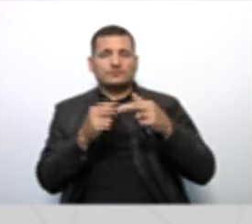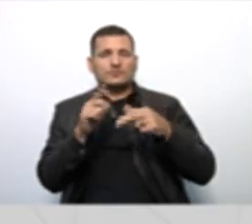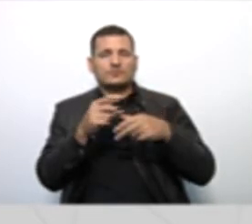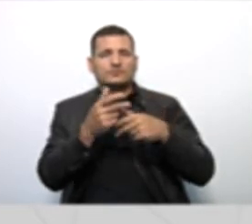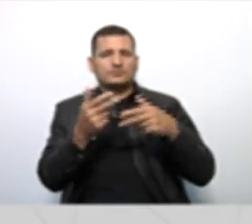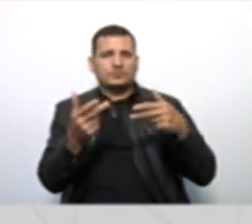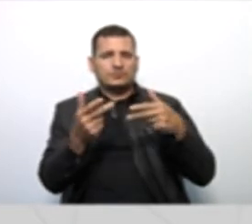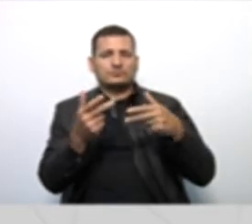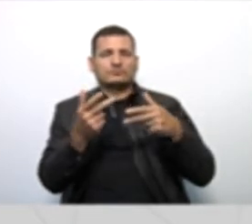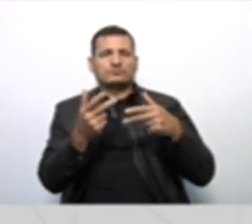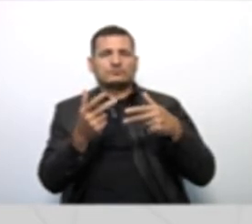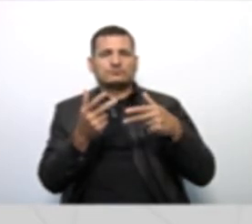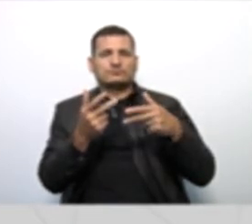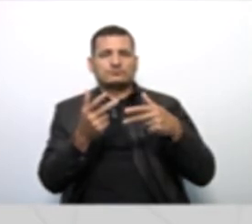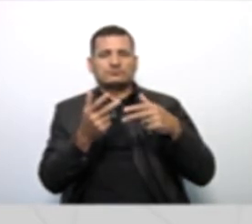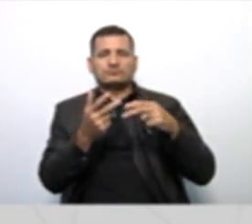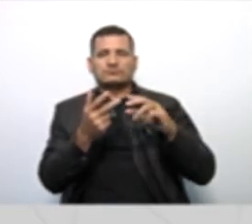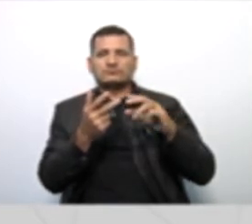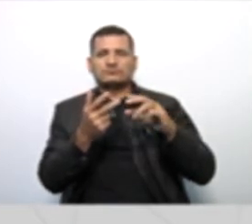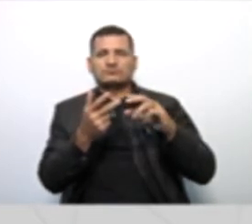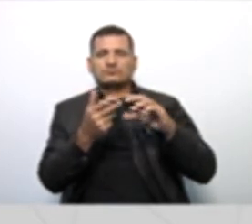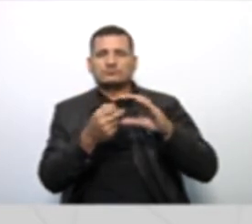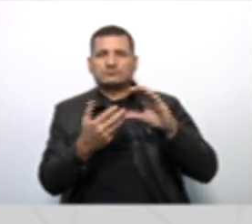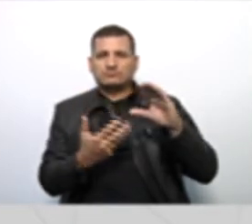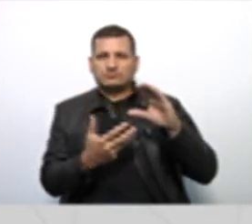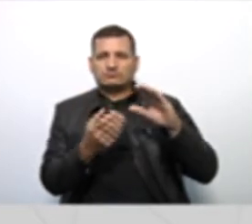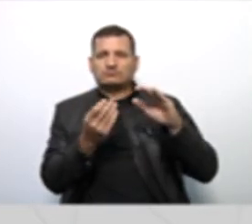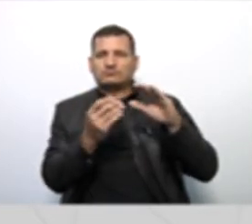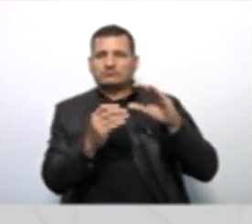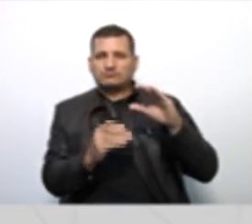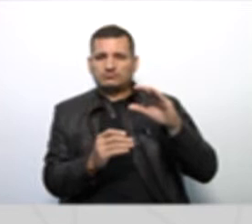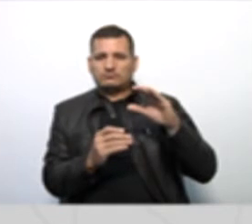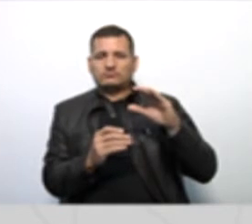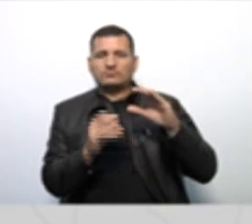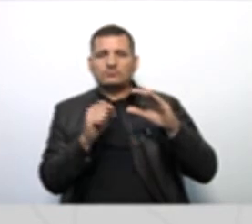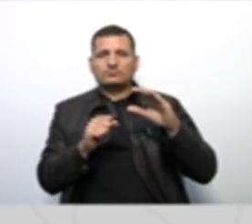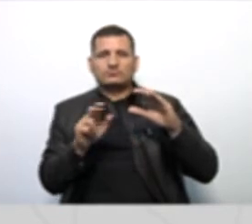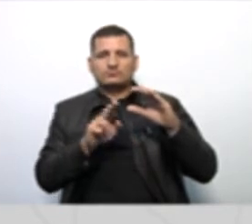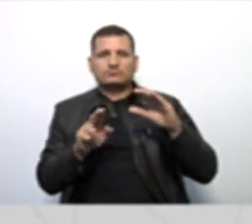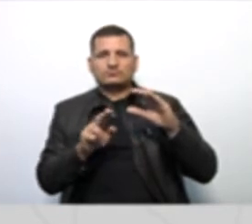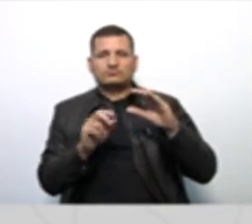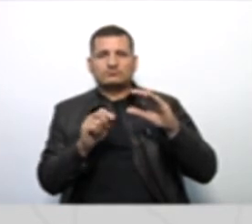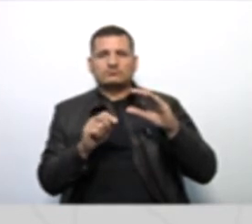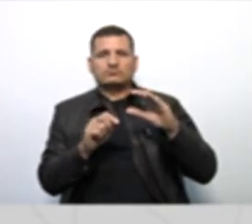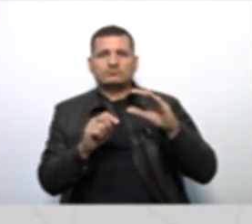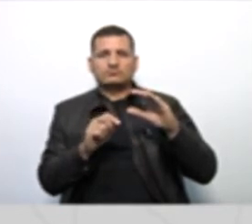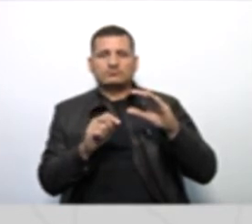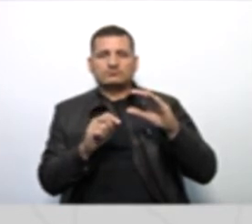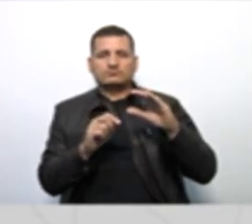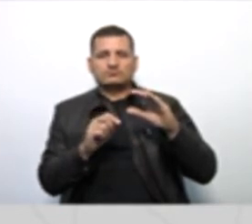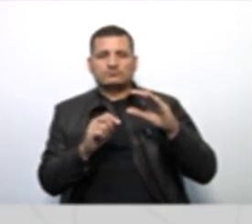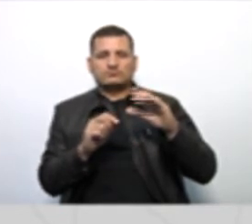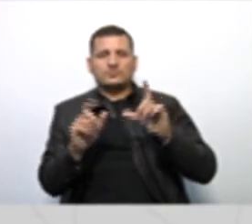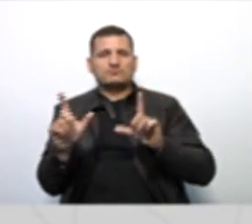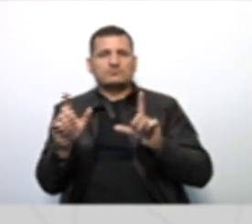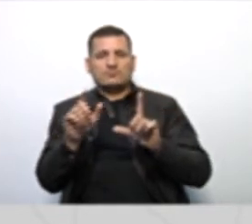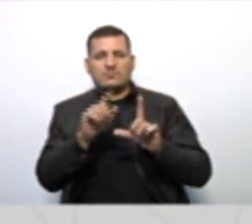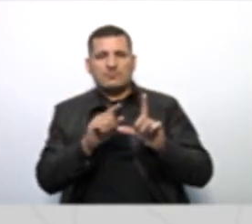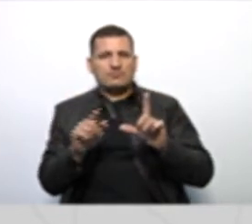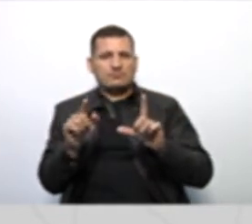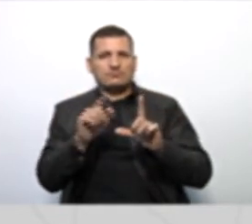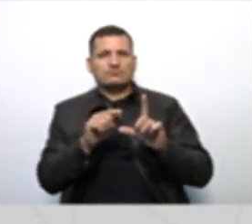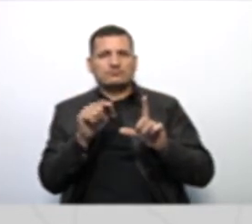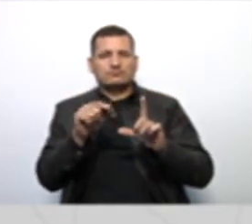suas propriedades, que podem ser usadas para desenhar na tela, recebe eventos e